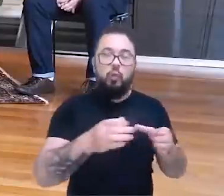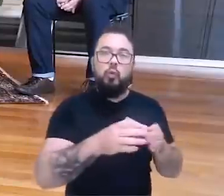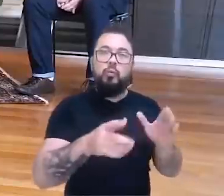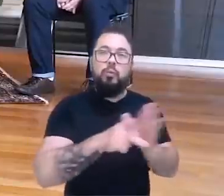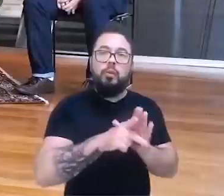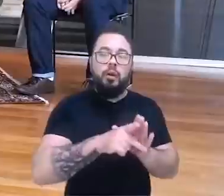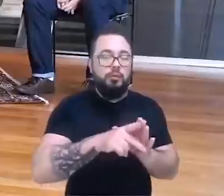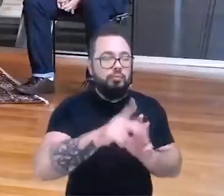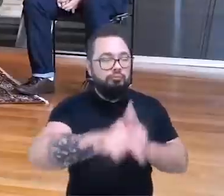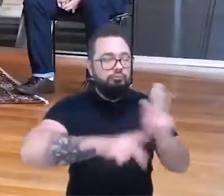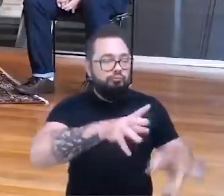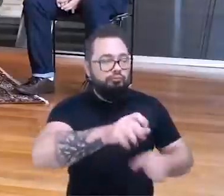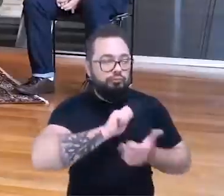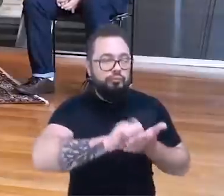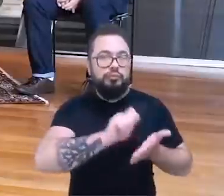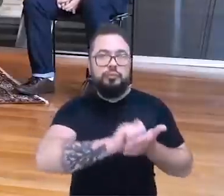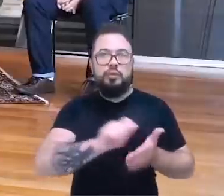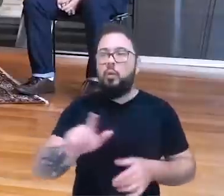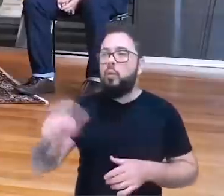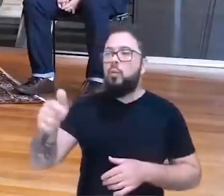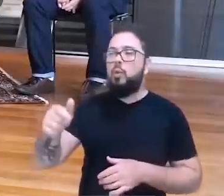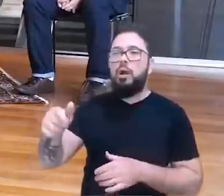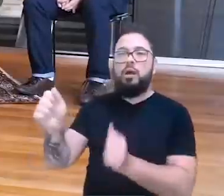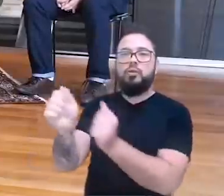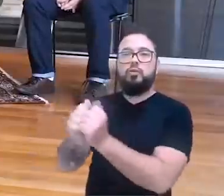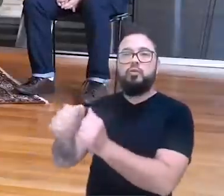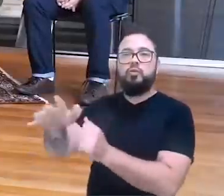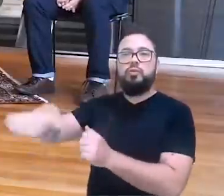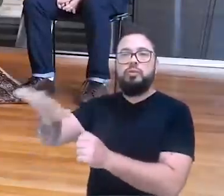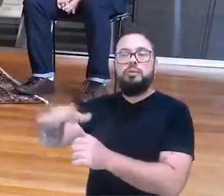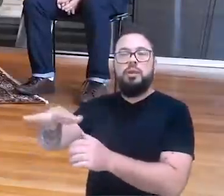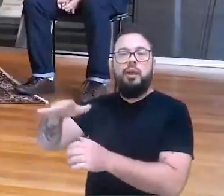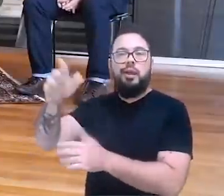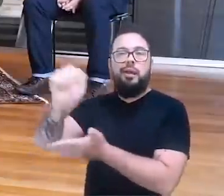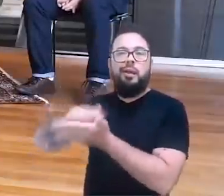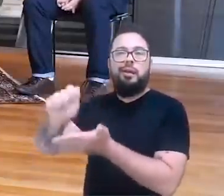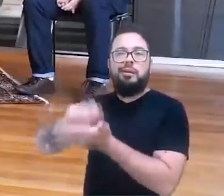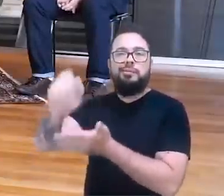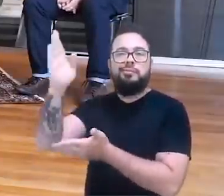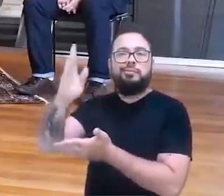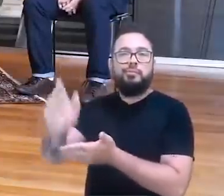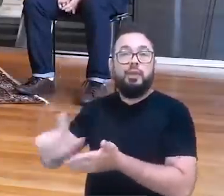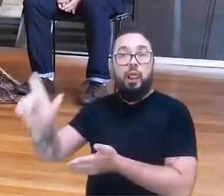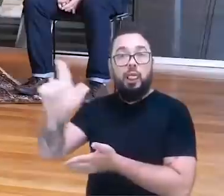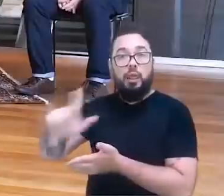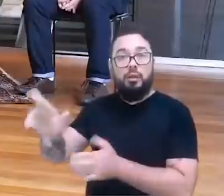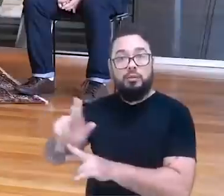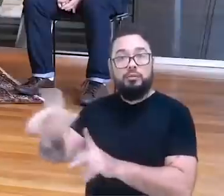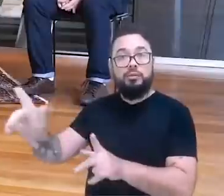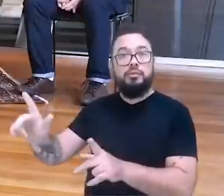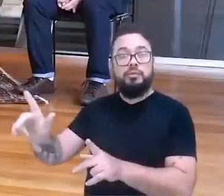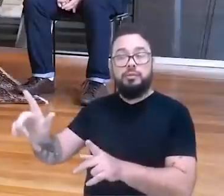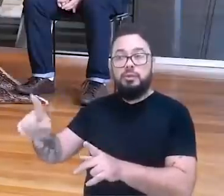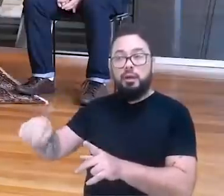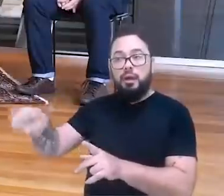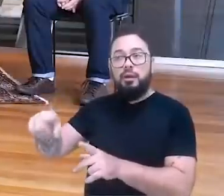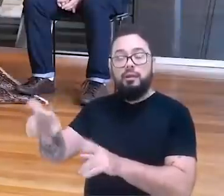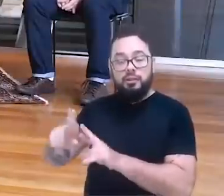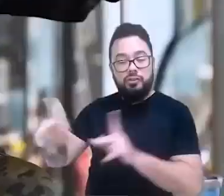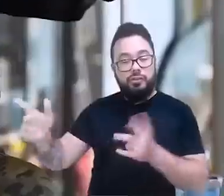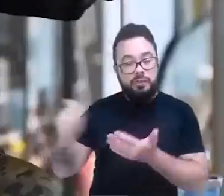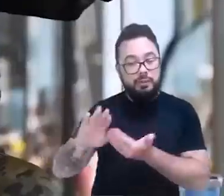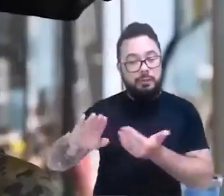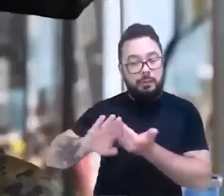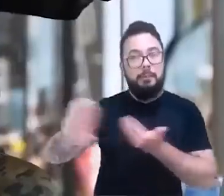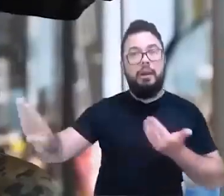quem tava junto com Machado de Assis era outro cara quem tava junto com outra outro estive da literatura tinha outra árvore do lado da nossa